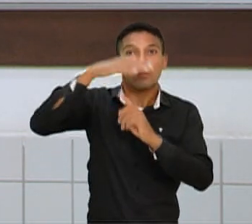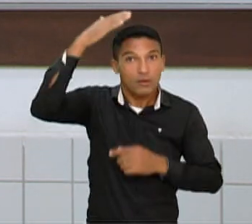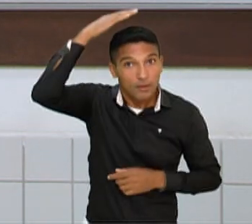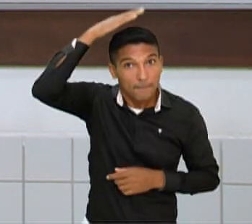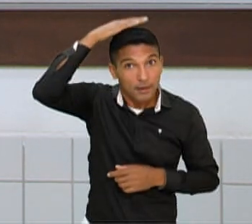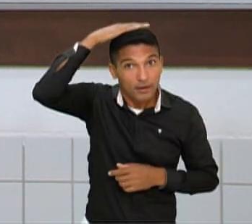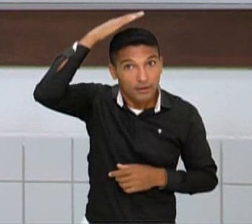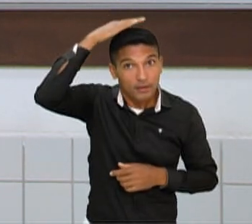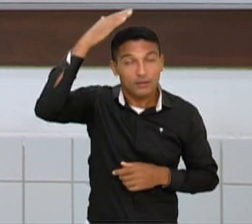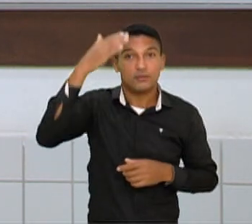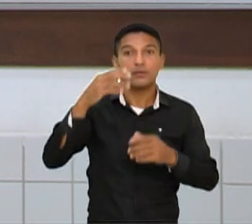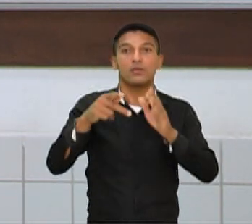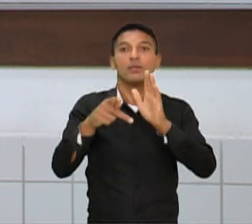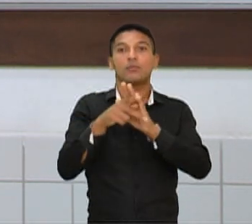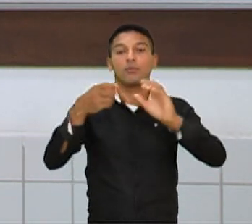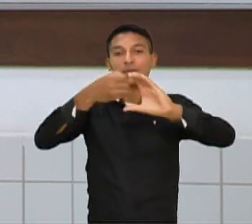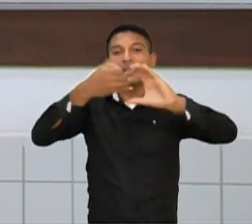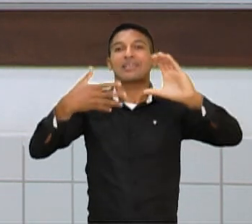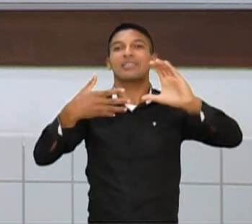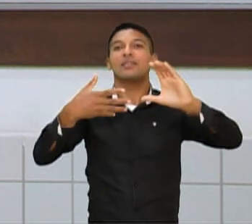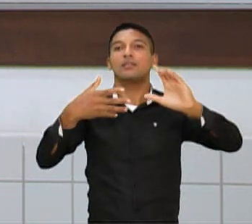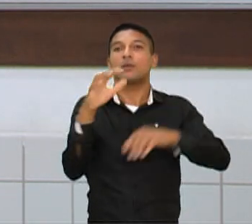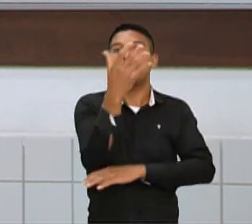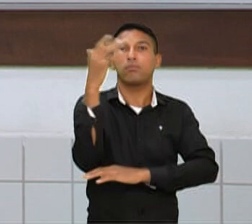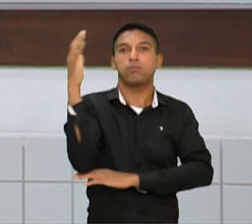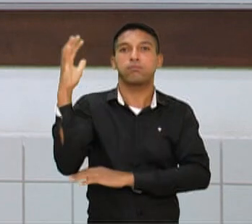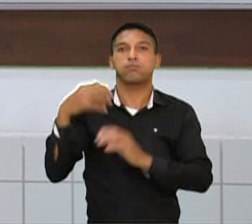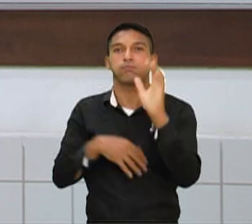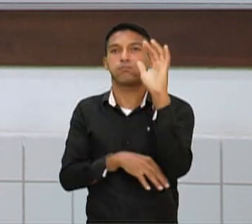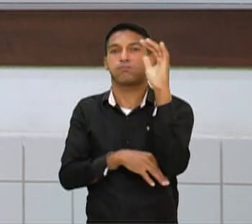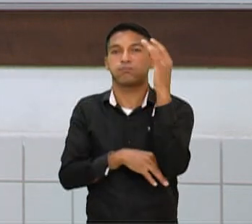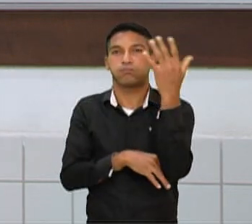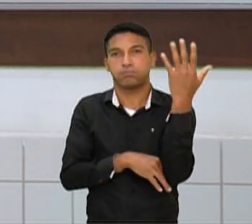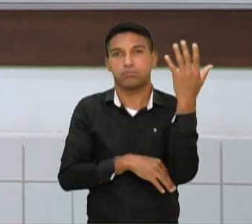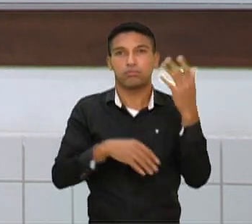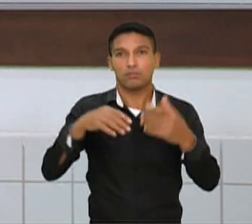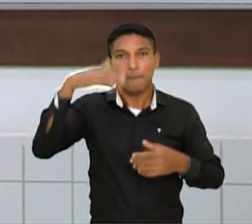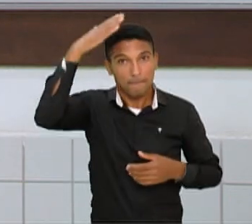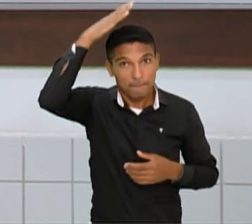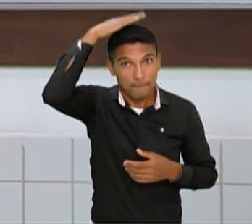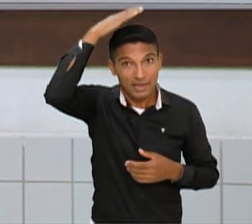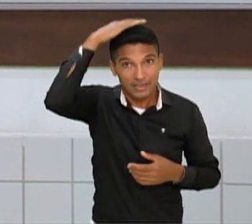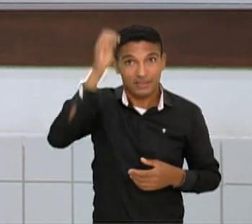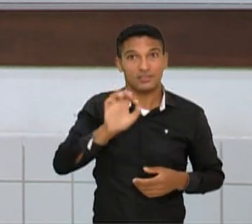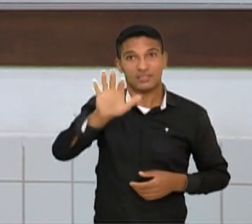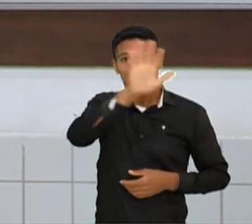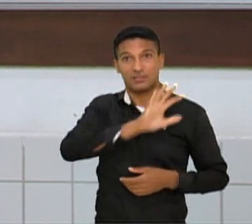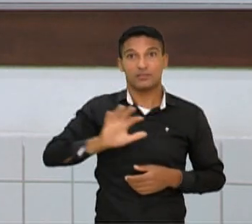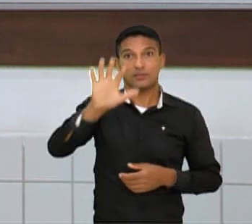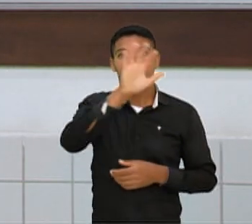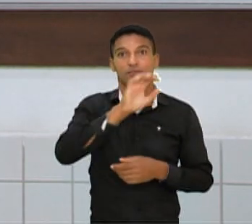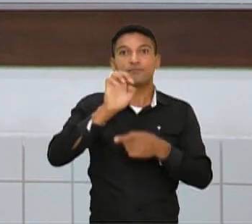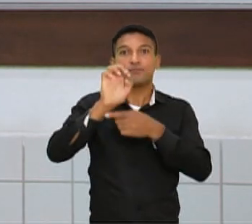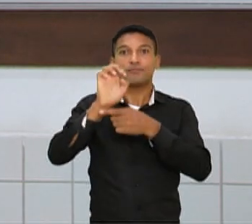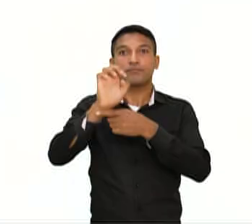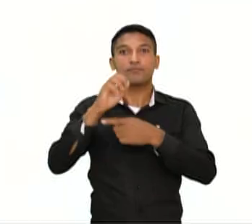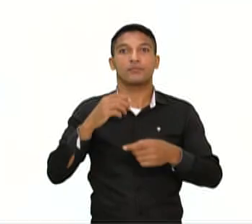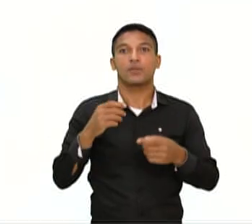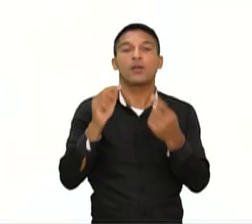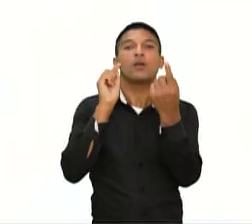de um aspecto relacionado ao físico, ao geralzão mesmo do estado do Paraná. Para isso, o